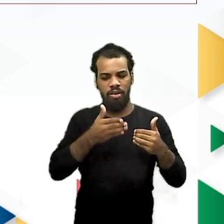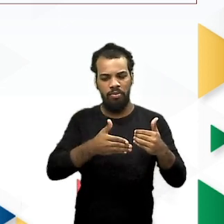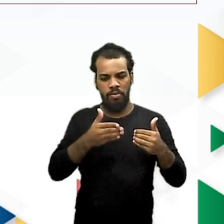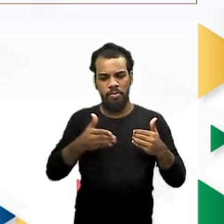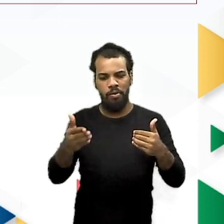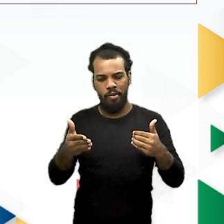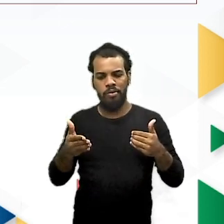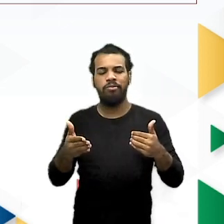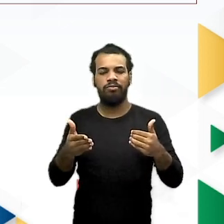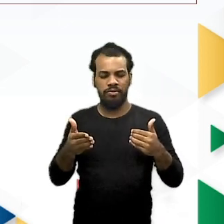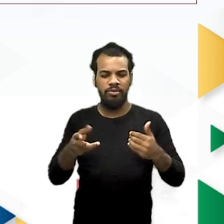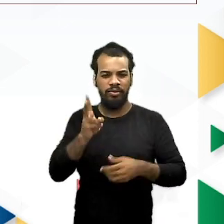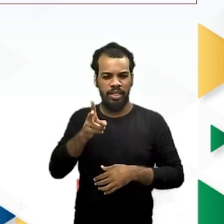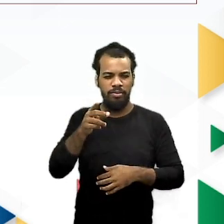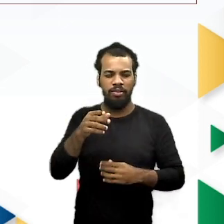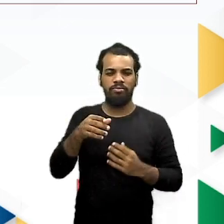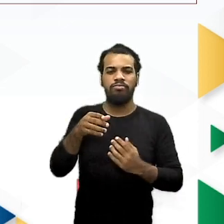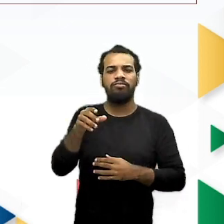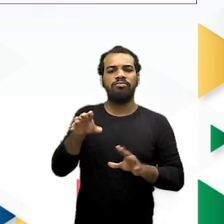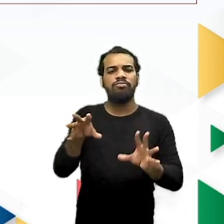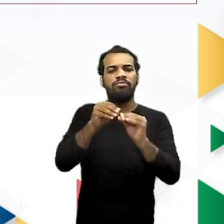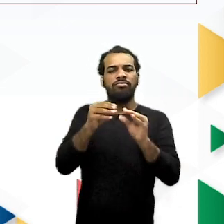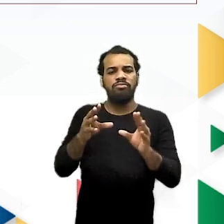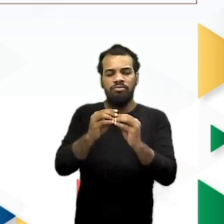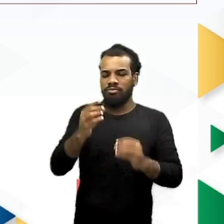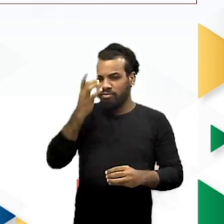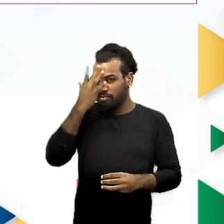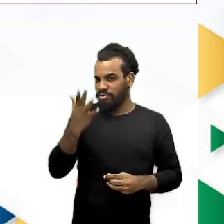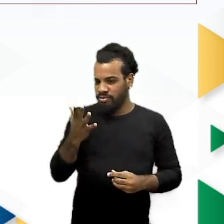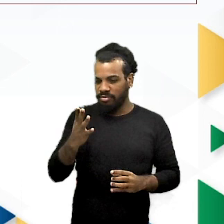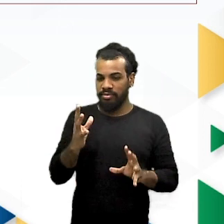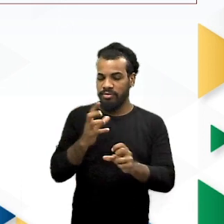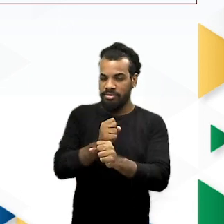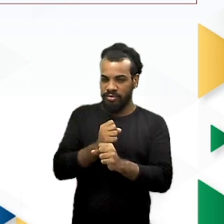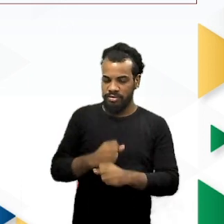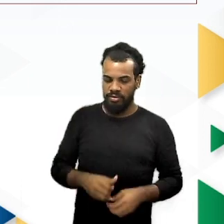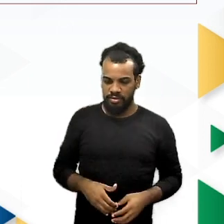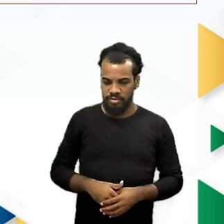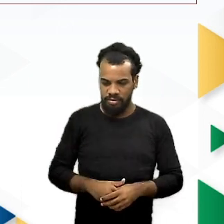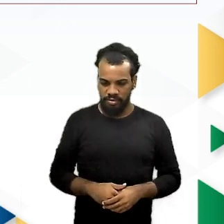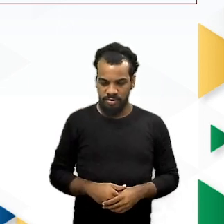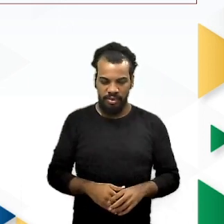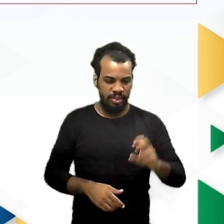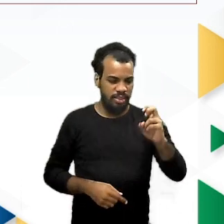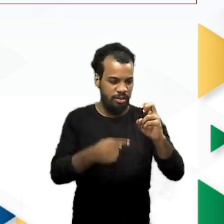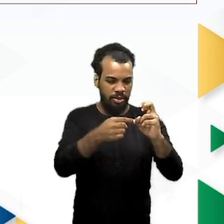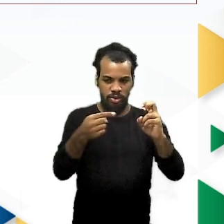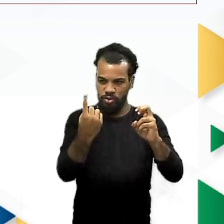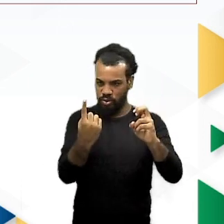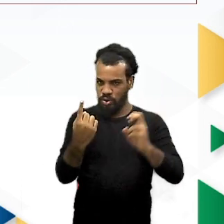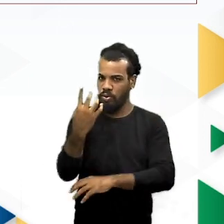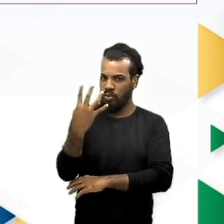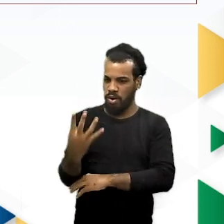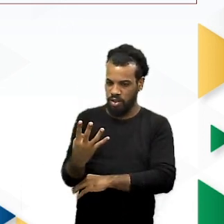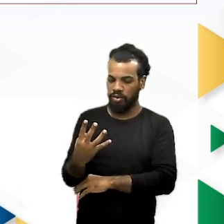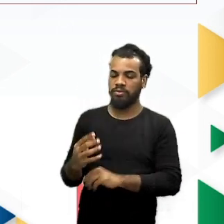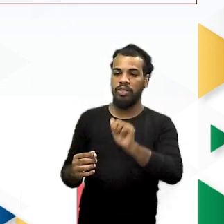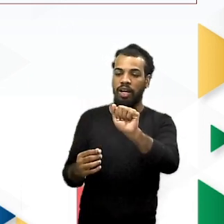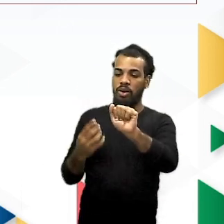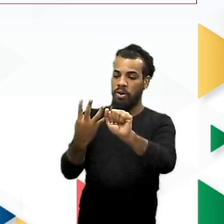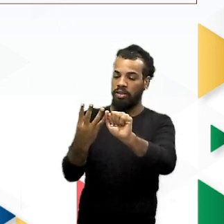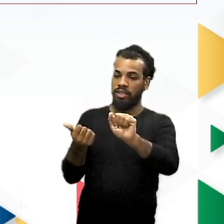o anterior. Viu como é fácil? 5 vai ser, A5 vai ser 5 menos 1 dá 4. O A4 é